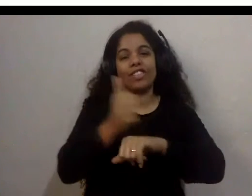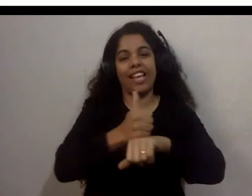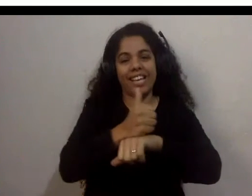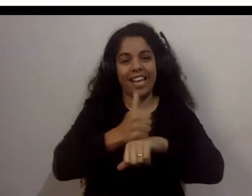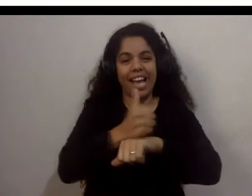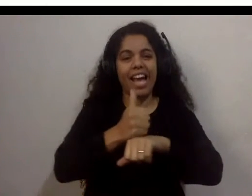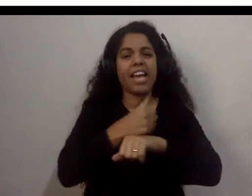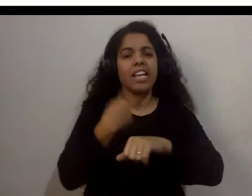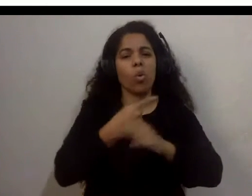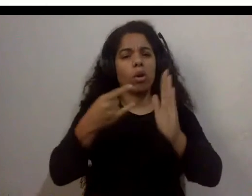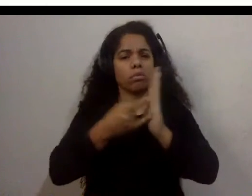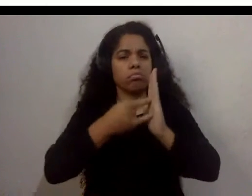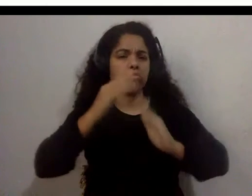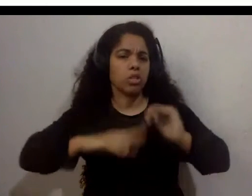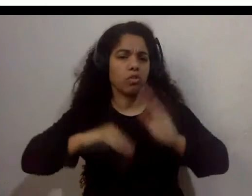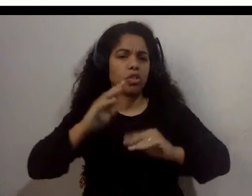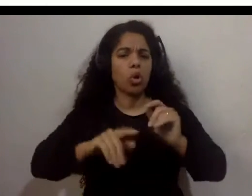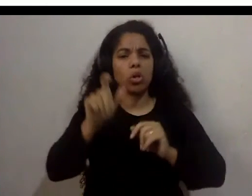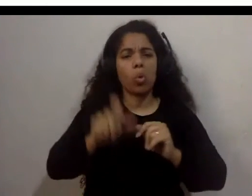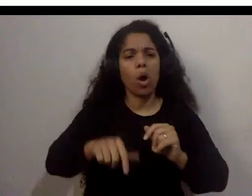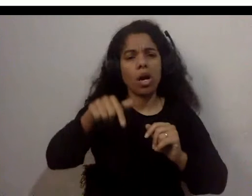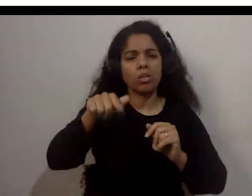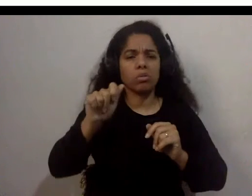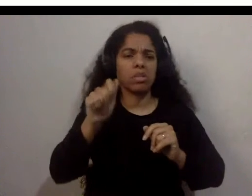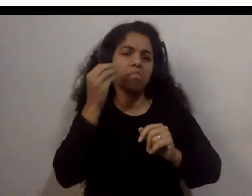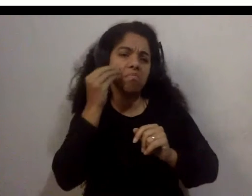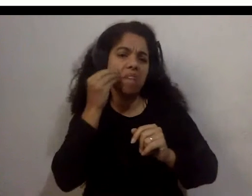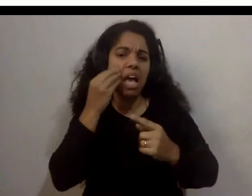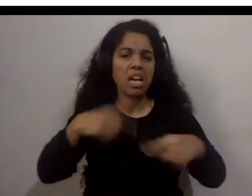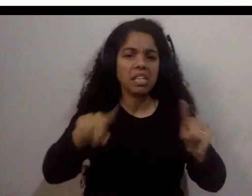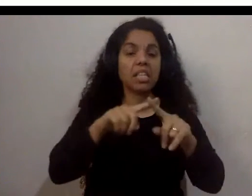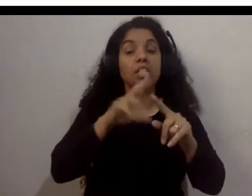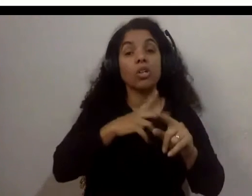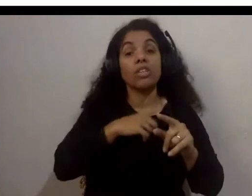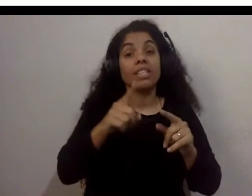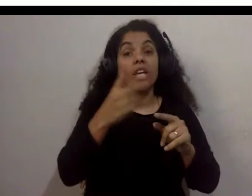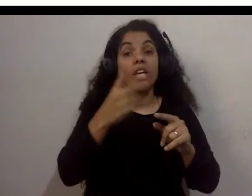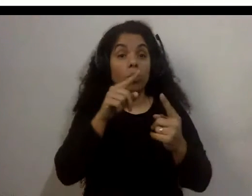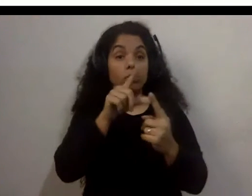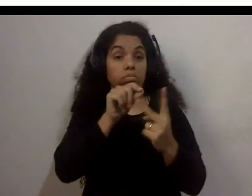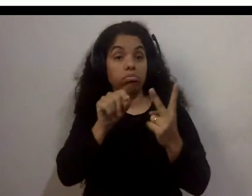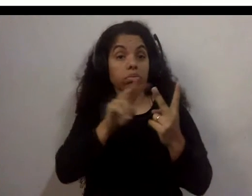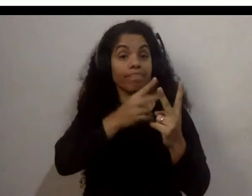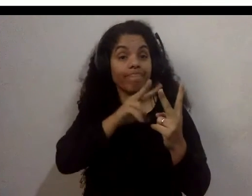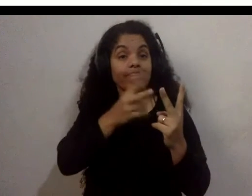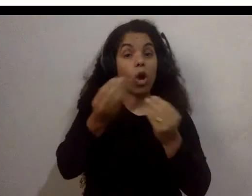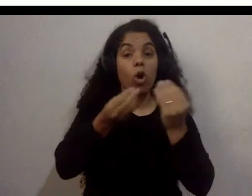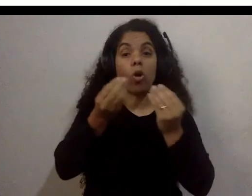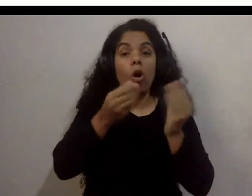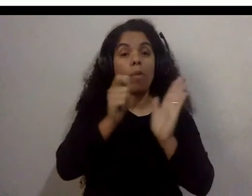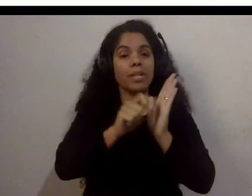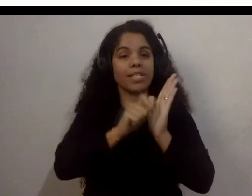enquanto desenvolvedores, enquanto testers, porque elas vão dizer duas alternativas sobre como